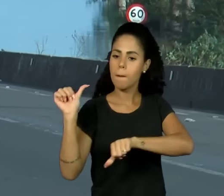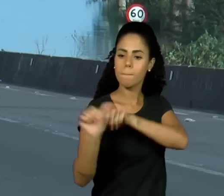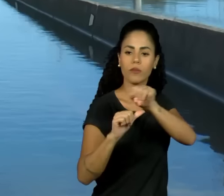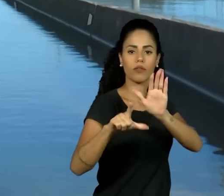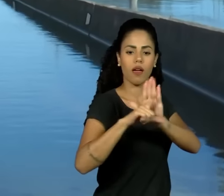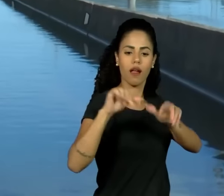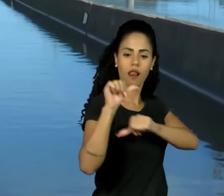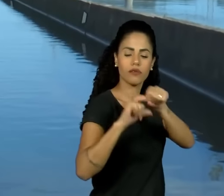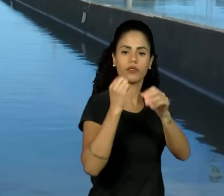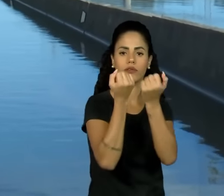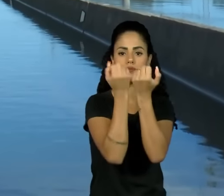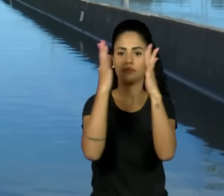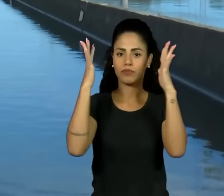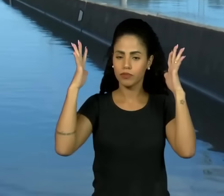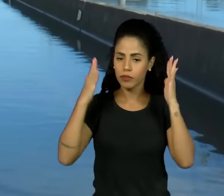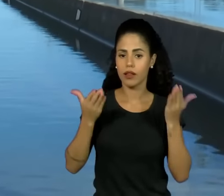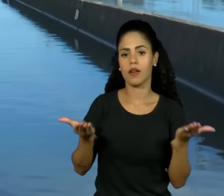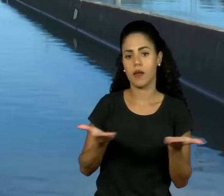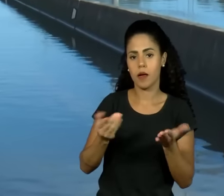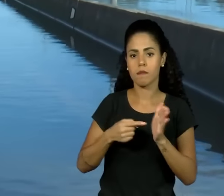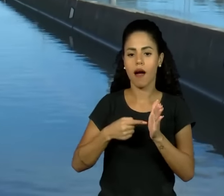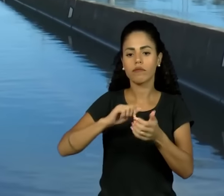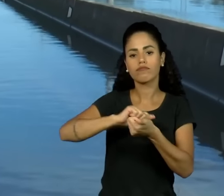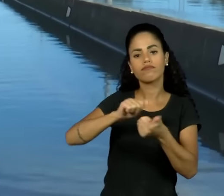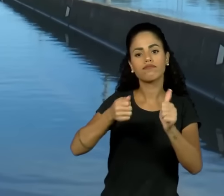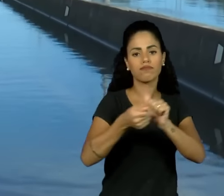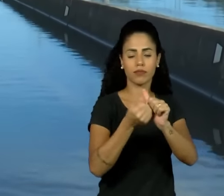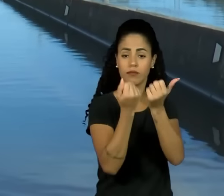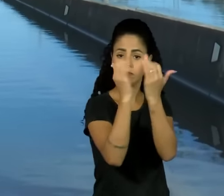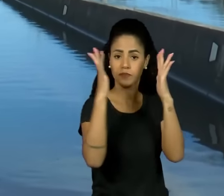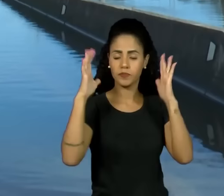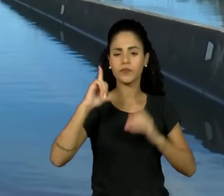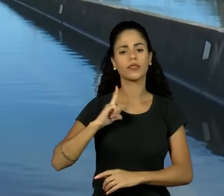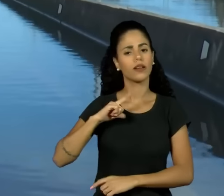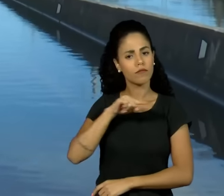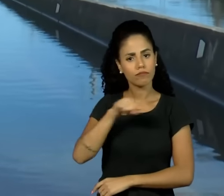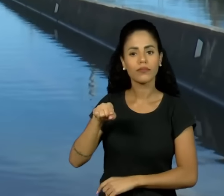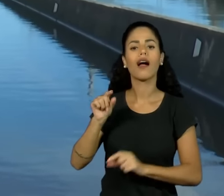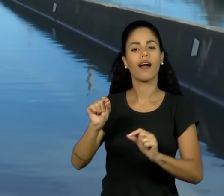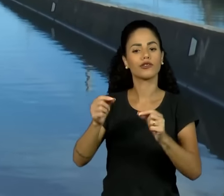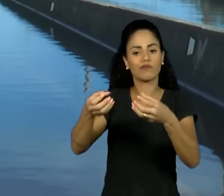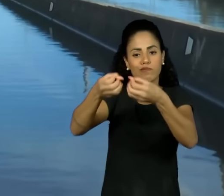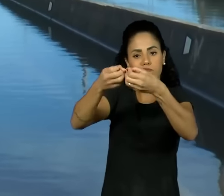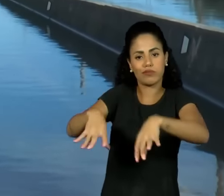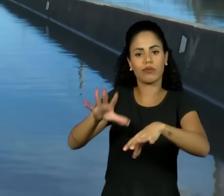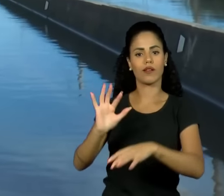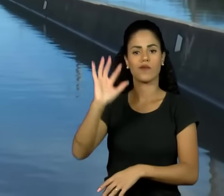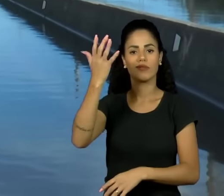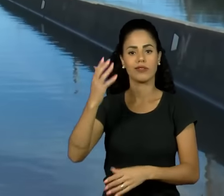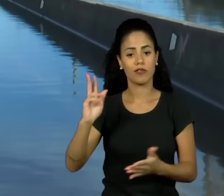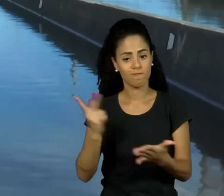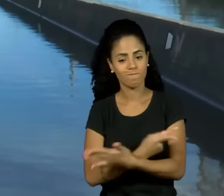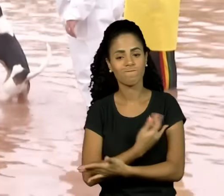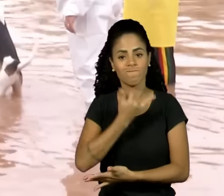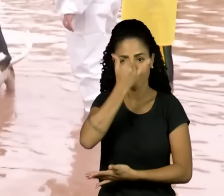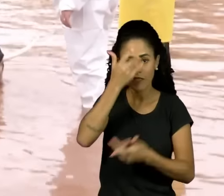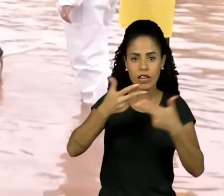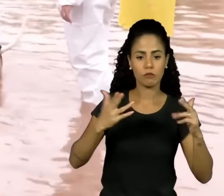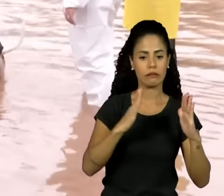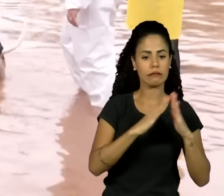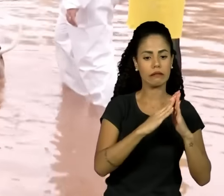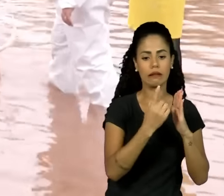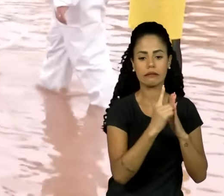legislação ambiental, a chamada flexibilização, também contribuíram para a tragédia. Muitos perderam as